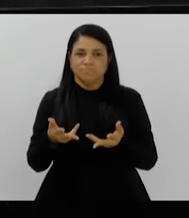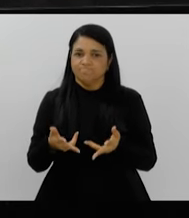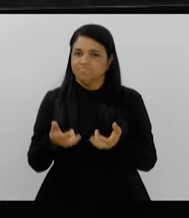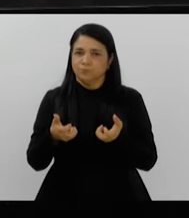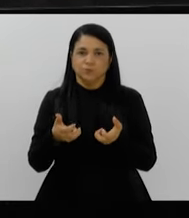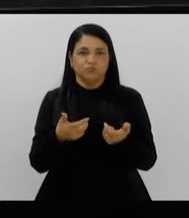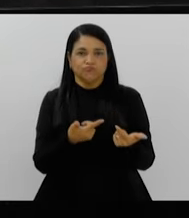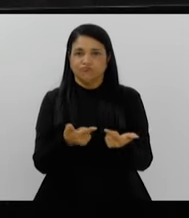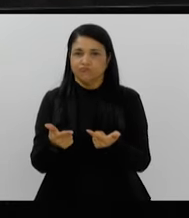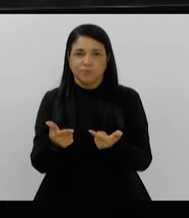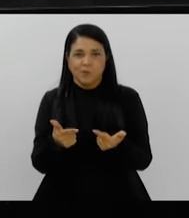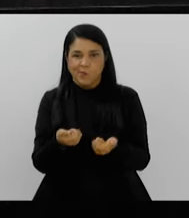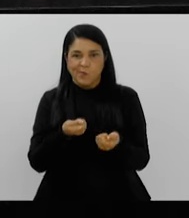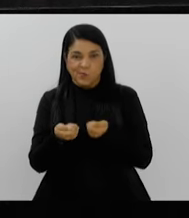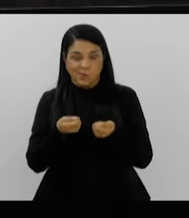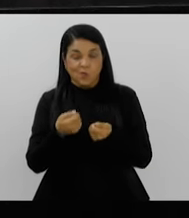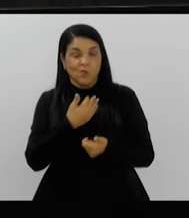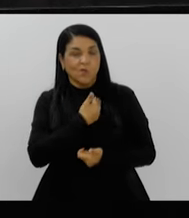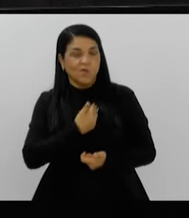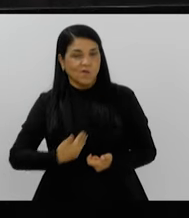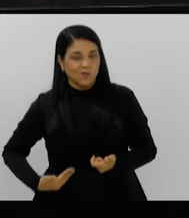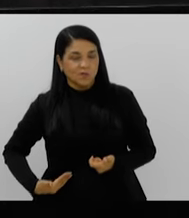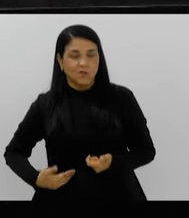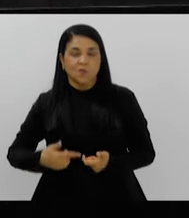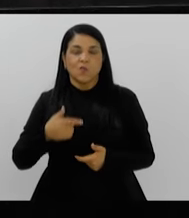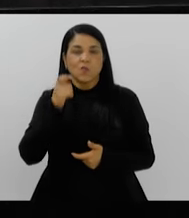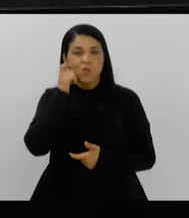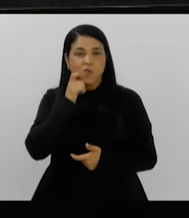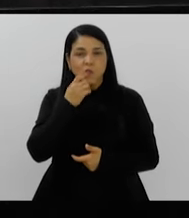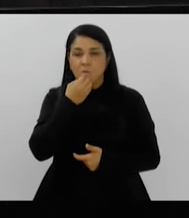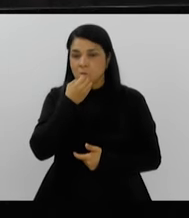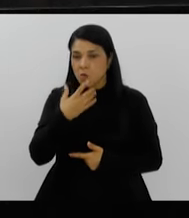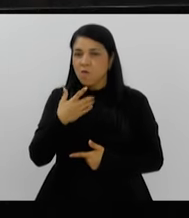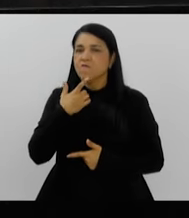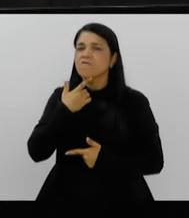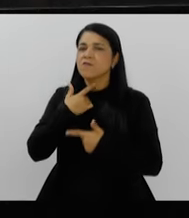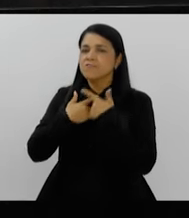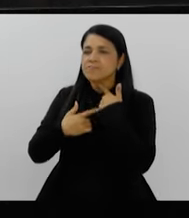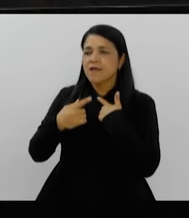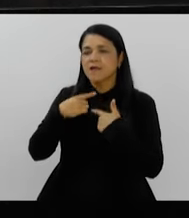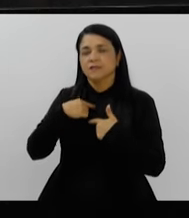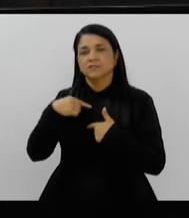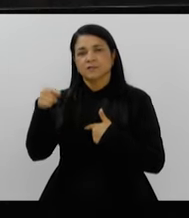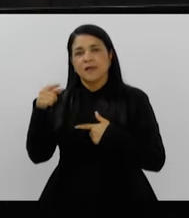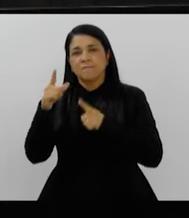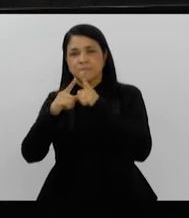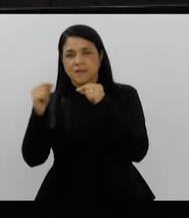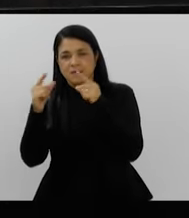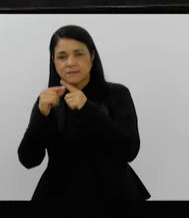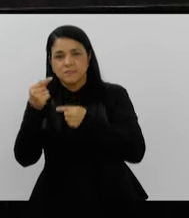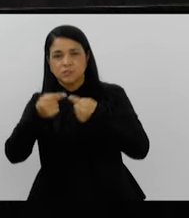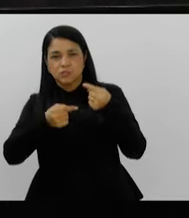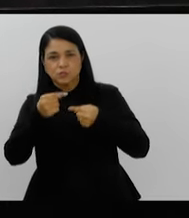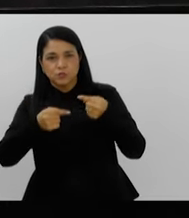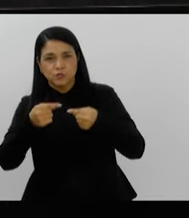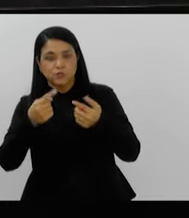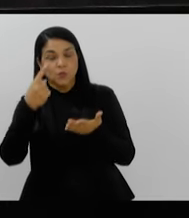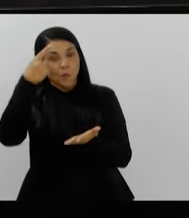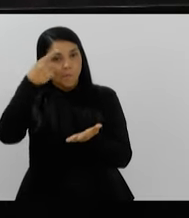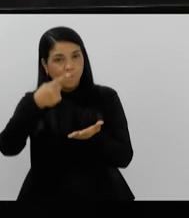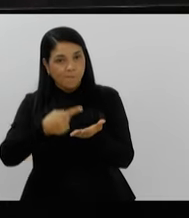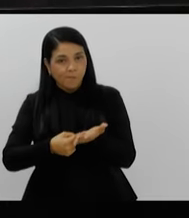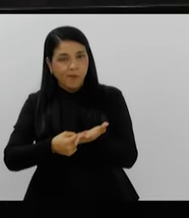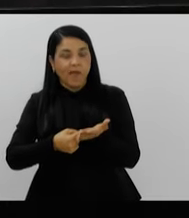que o governador tenha tido a boa vontade de ir a Brasília discutir um novo pacto para o regime de